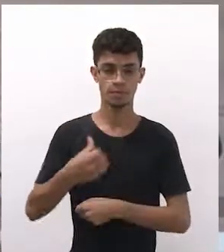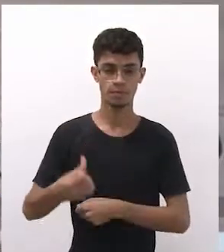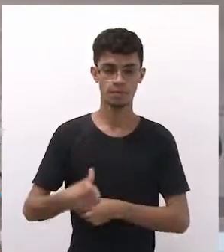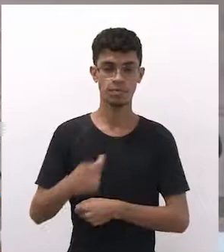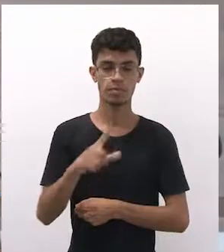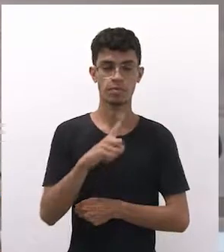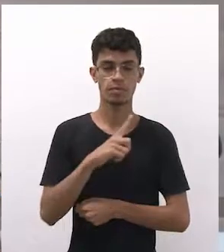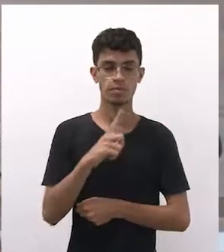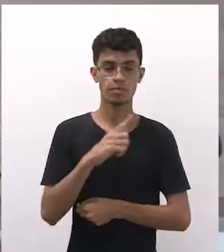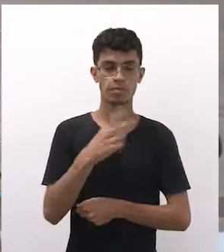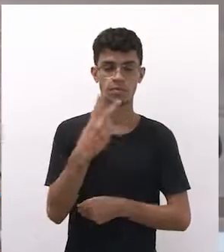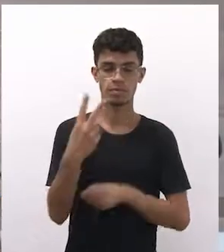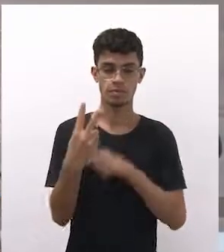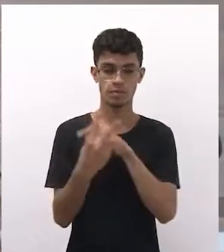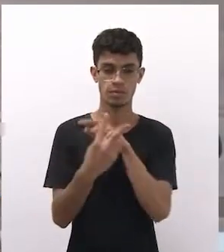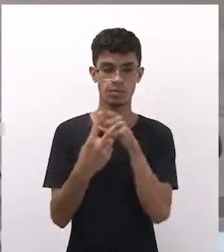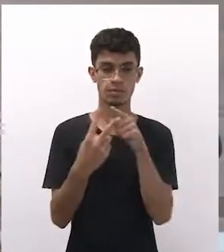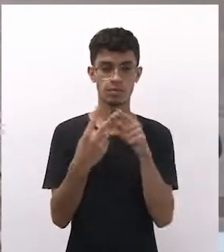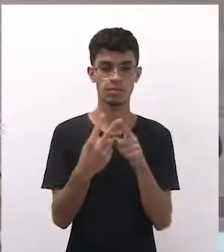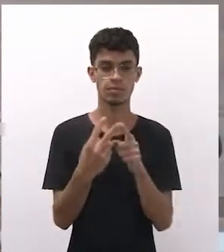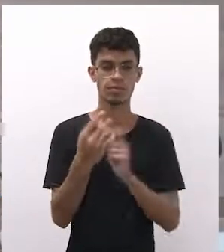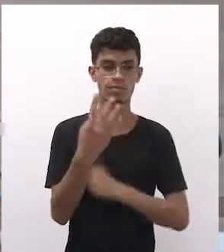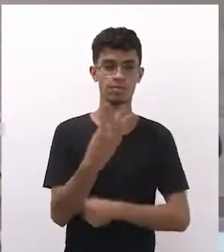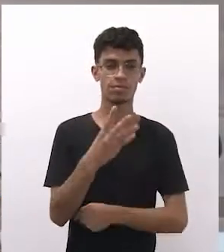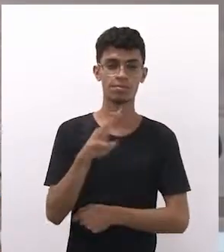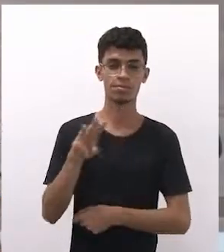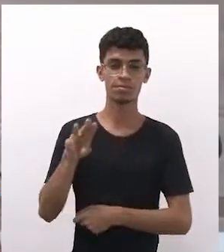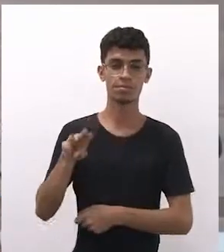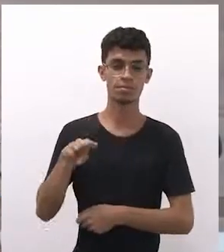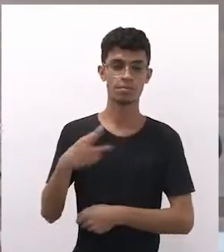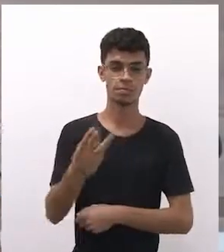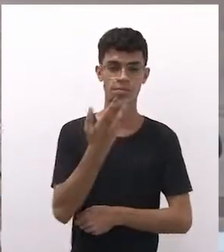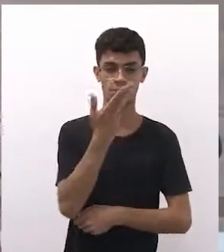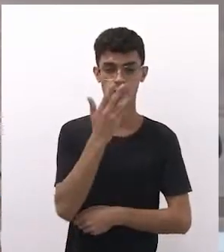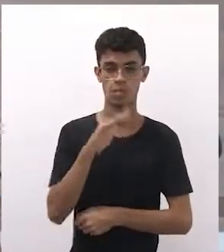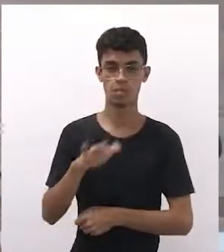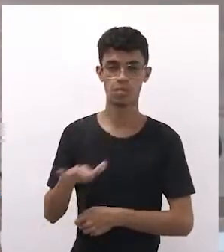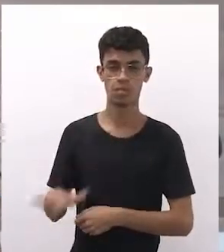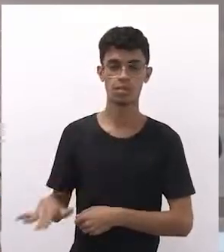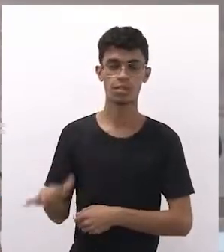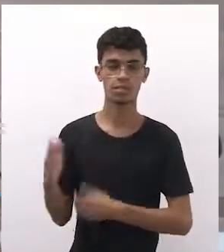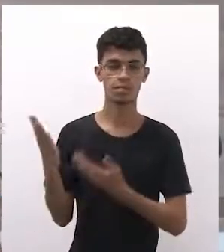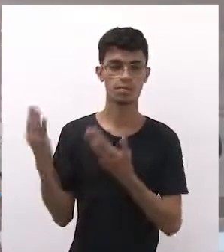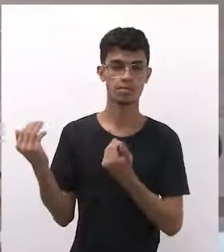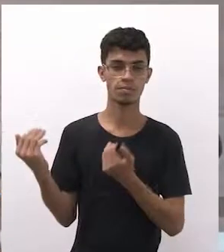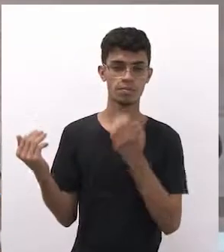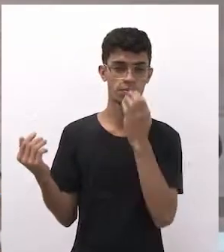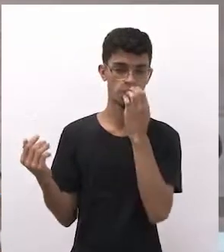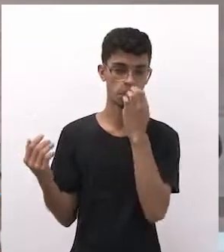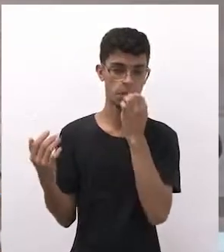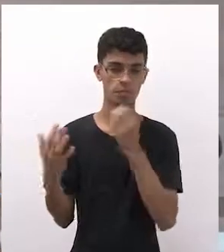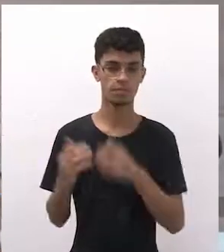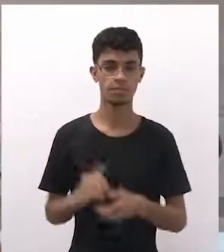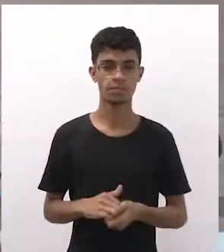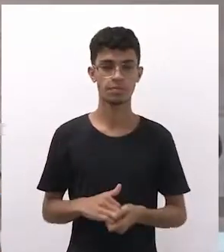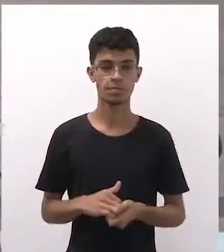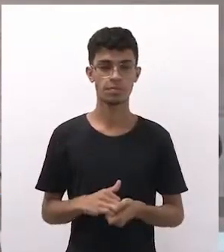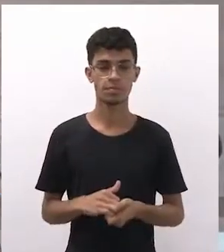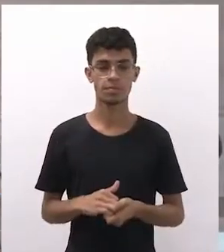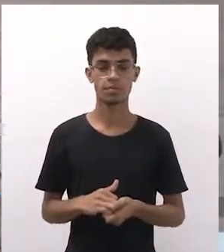gente tem 2,4 milhões, tá, de crianças e adolescentes vítimas de trabalho